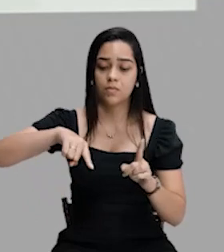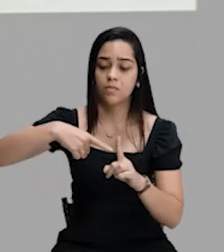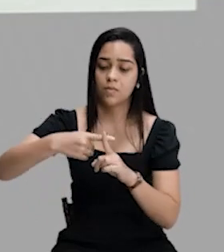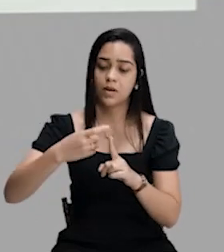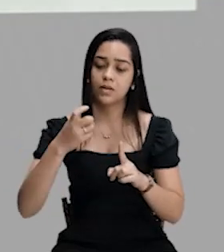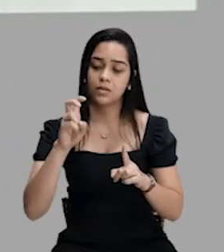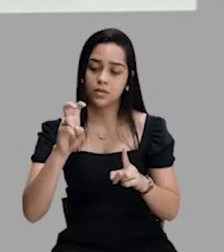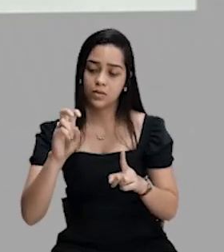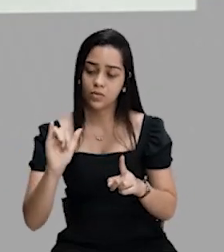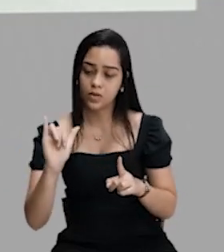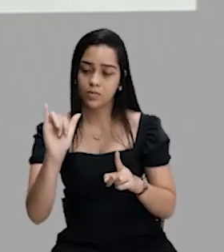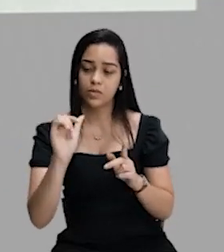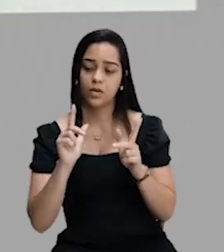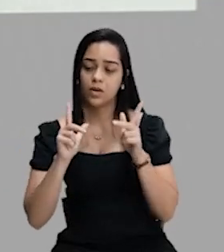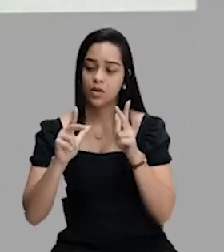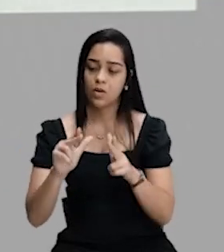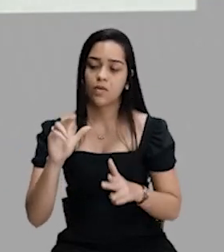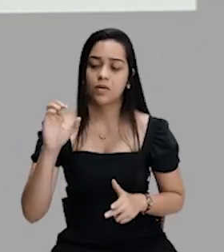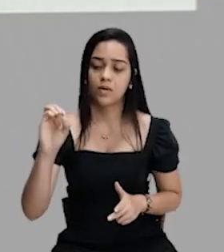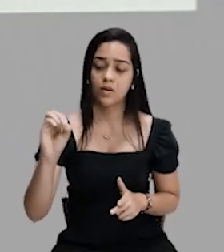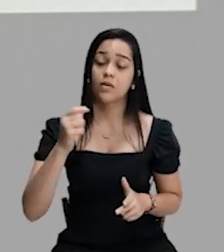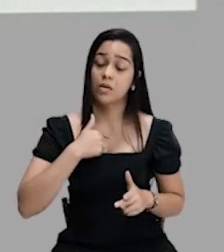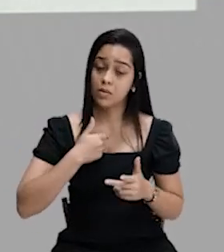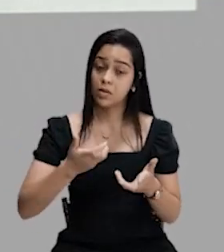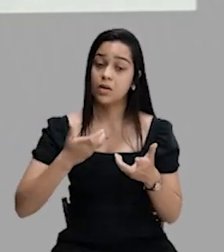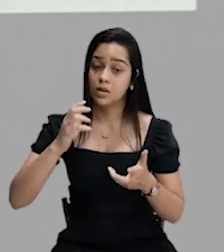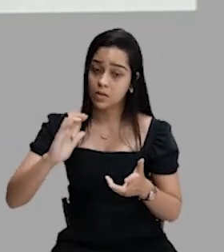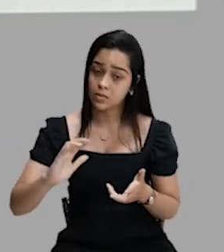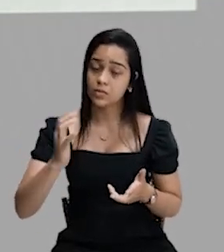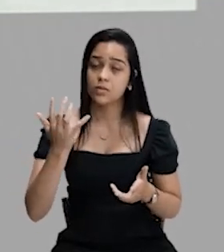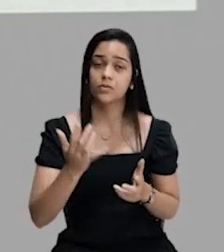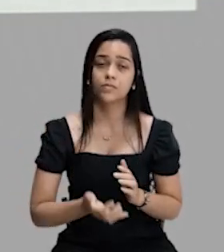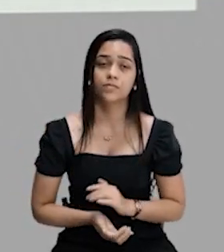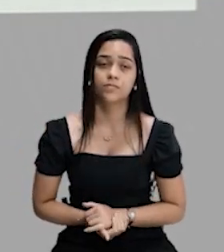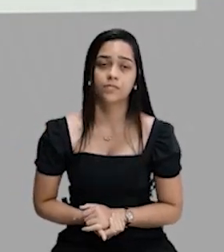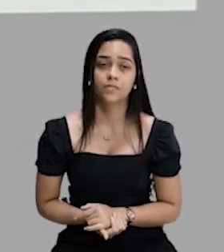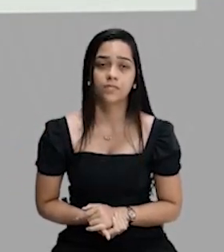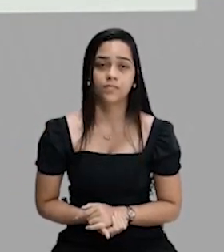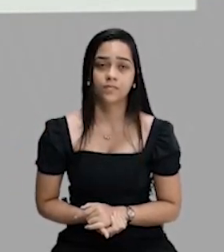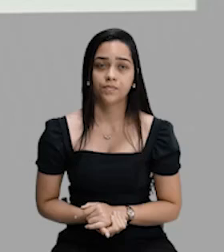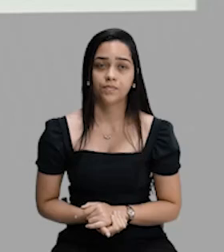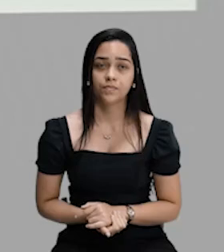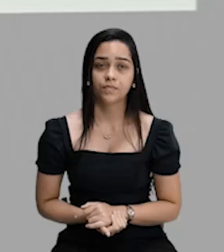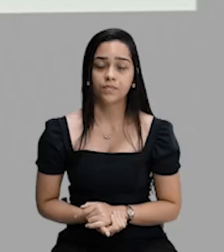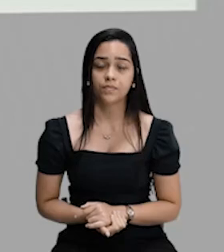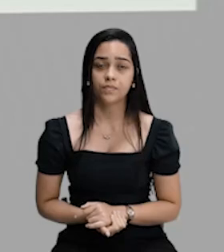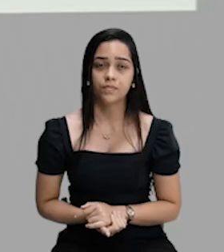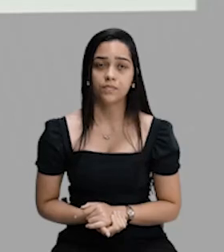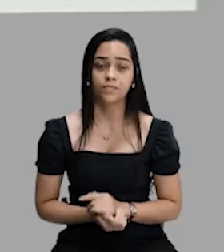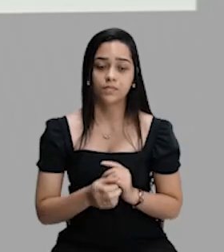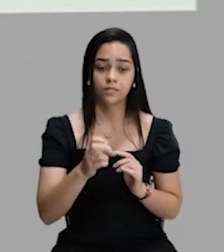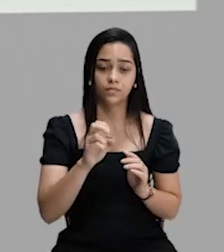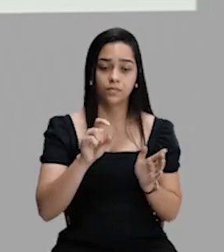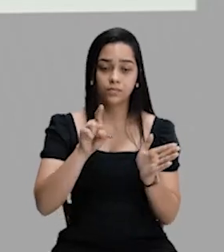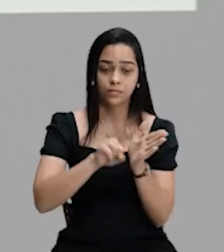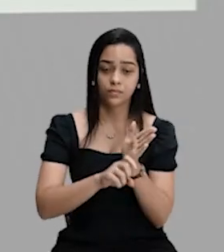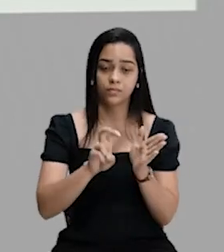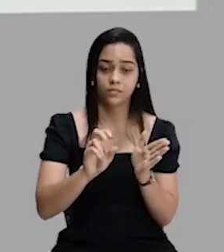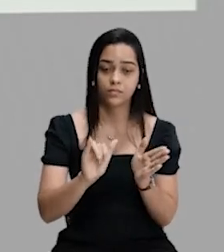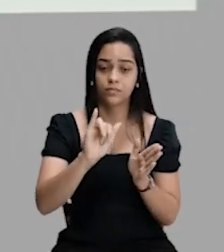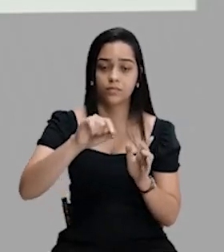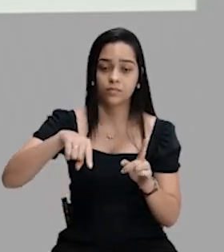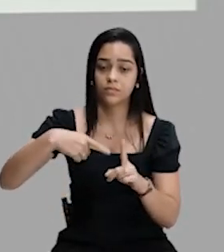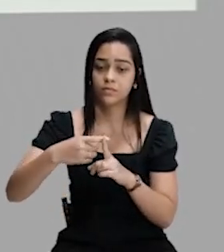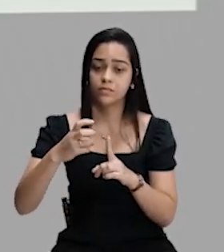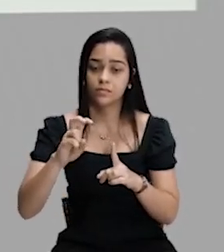mais cinco Y dá zero isso que eu queria que acontecesse certo o menos cinco Y cancelou